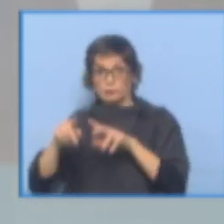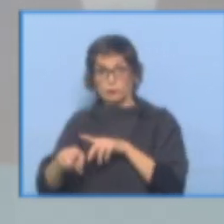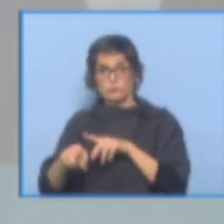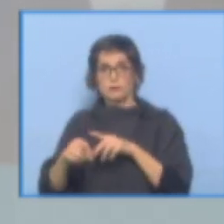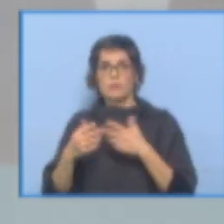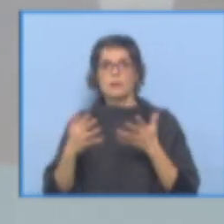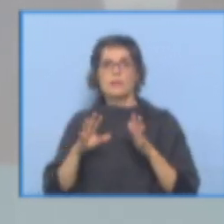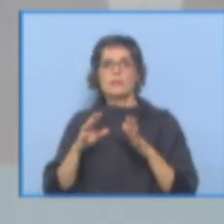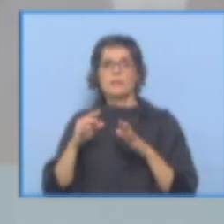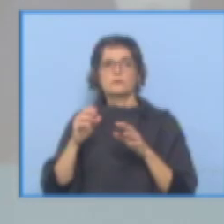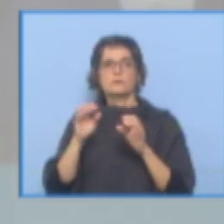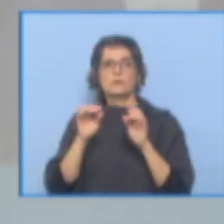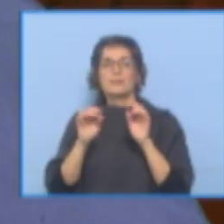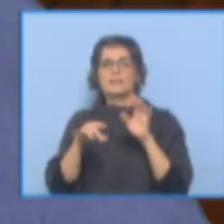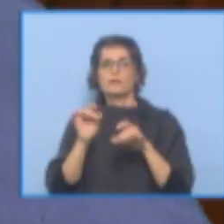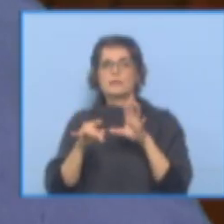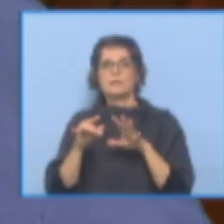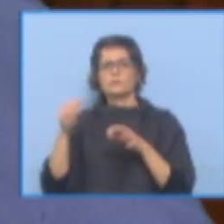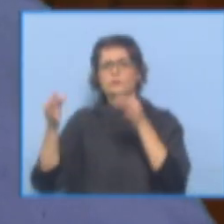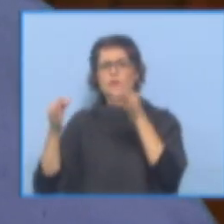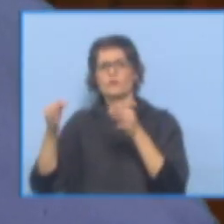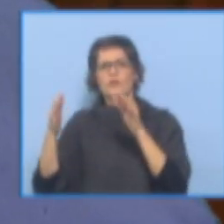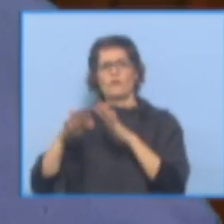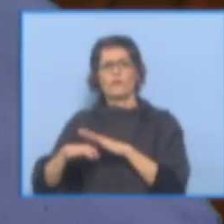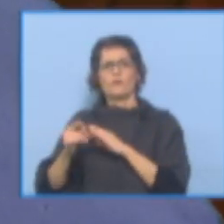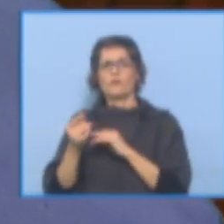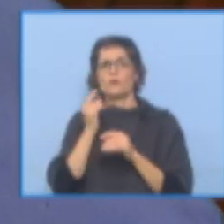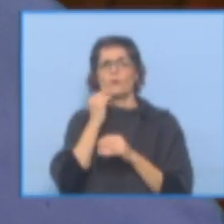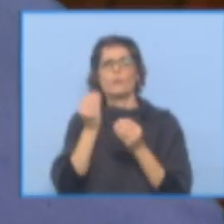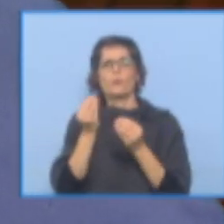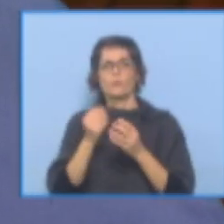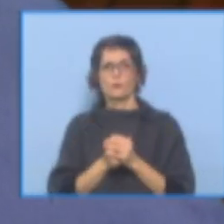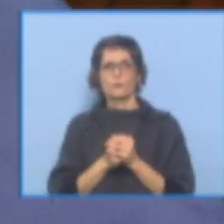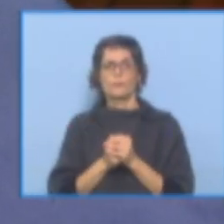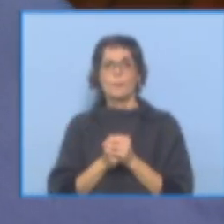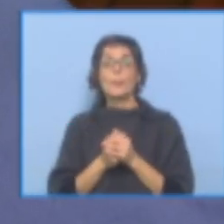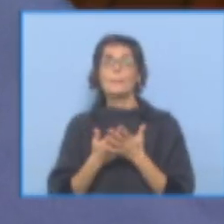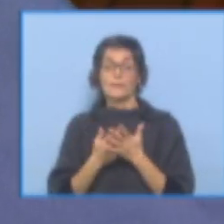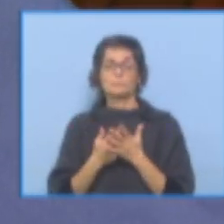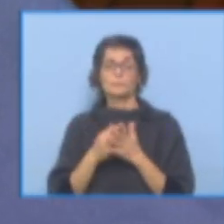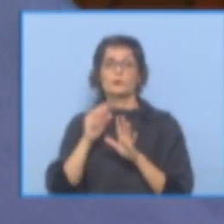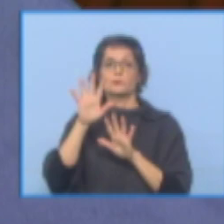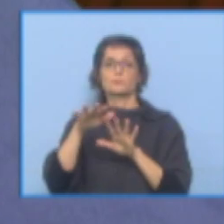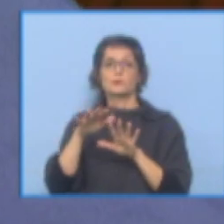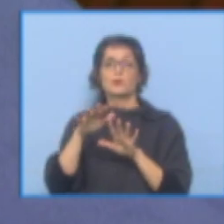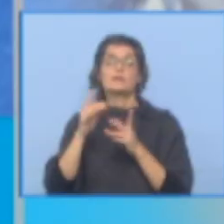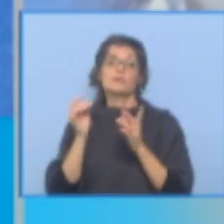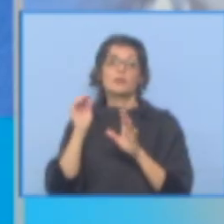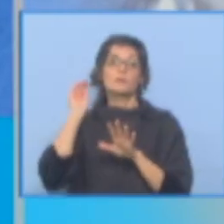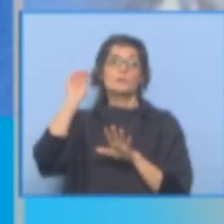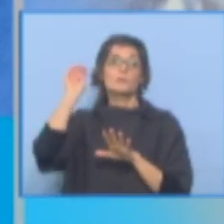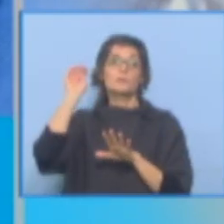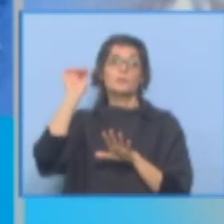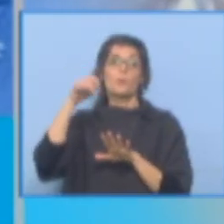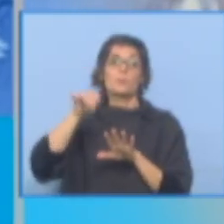que era o perigo de uma justiça minimalista. O Presidente da República, eu acho que resumiu aquilo que tinham